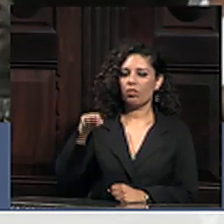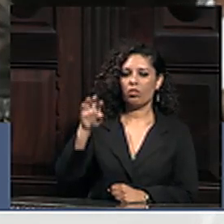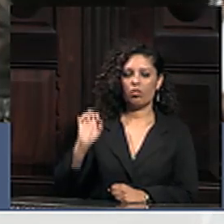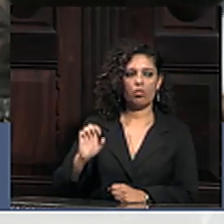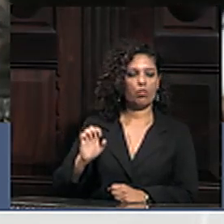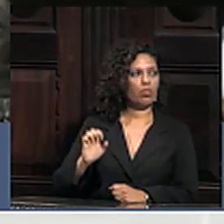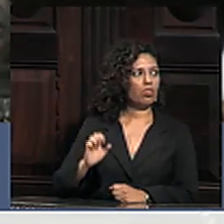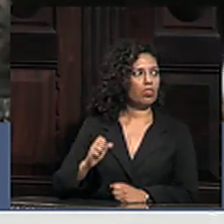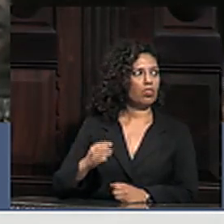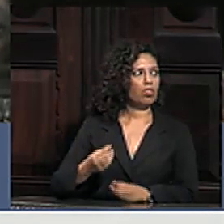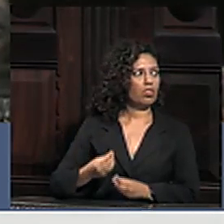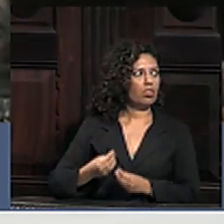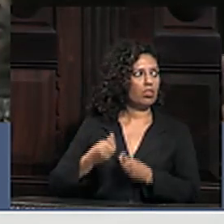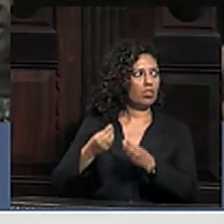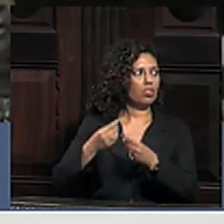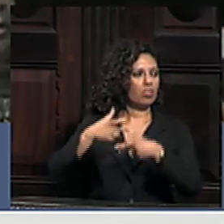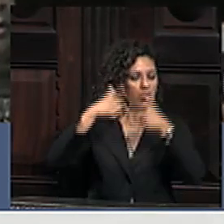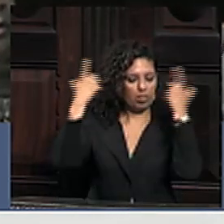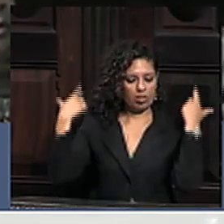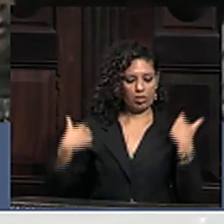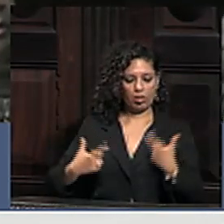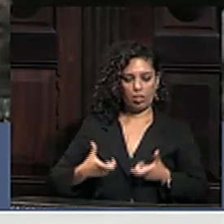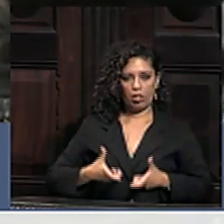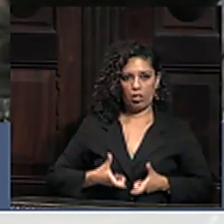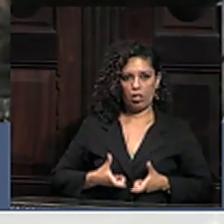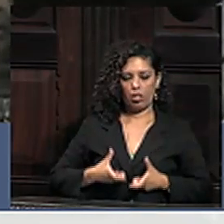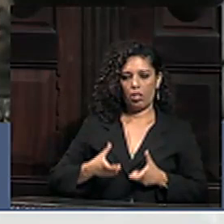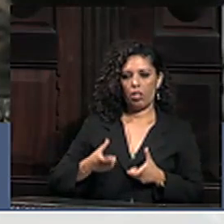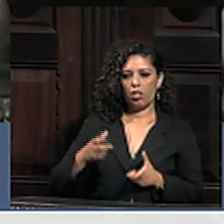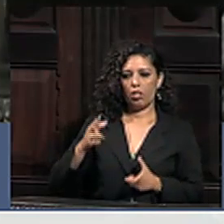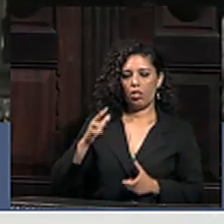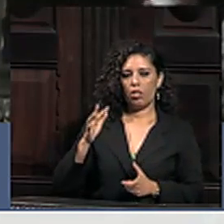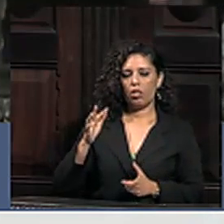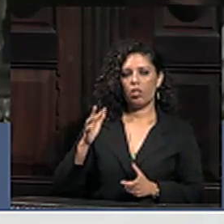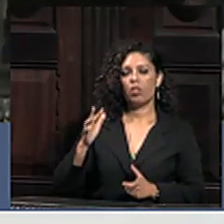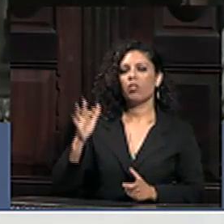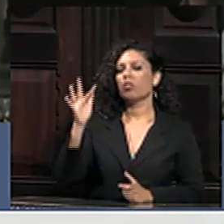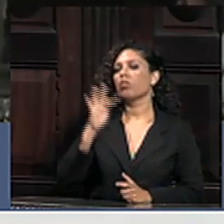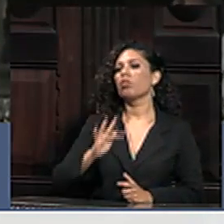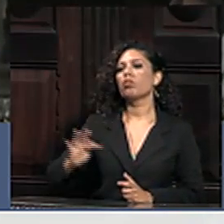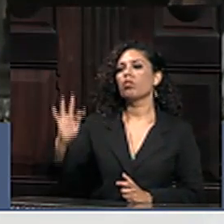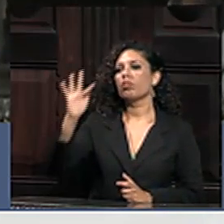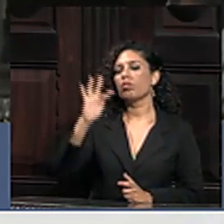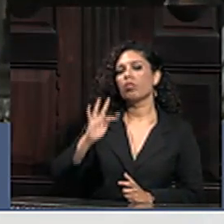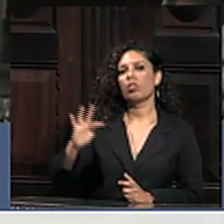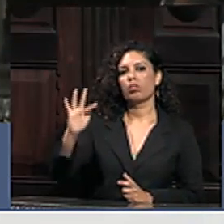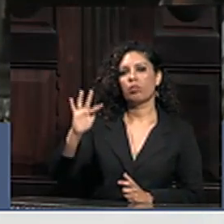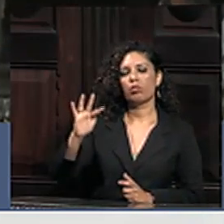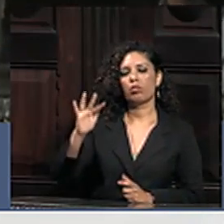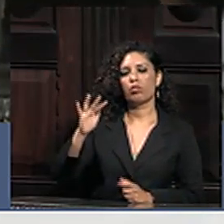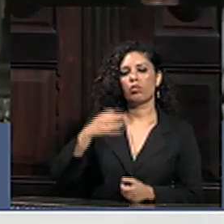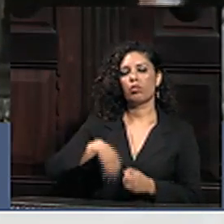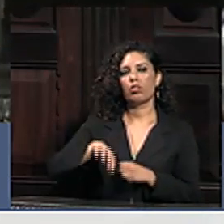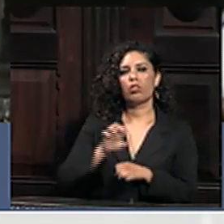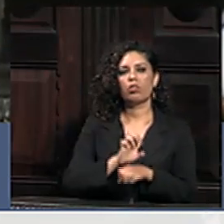Prêmio Cidadania, Direito e Respeito à Diversidade no âmbito do Estado do Rio de Janeiro.